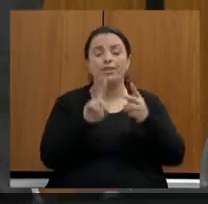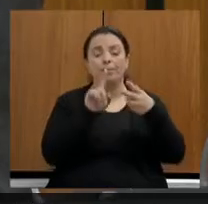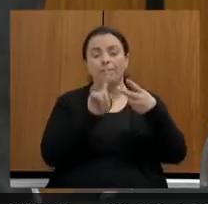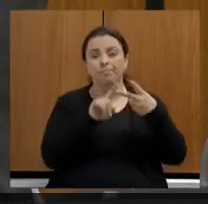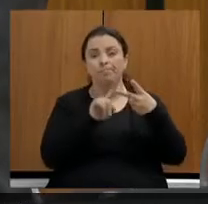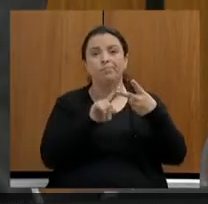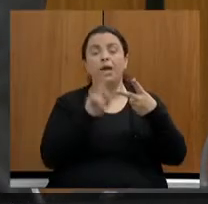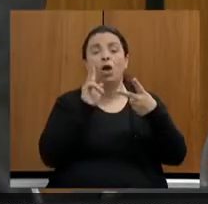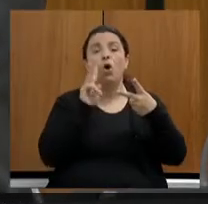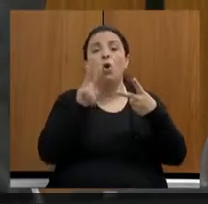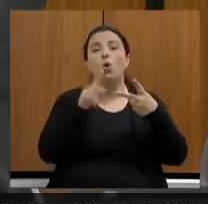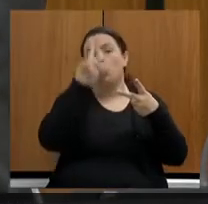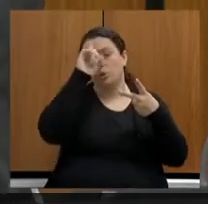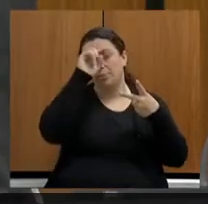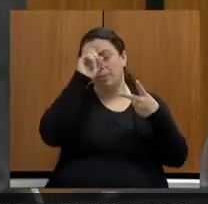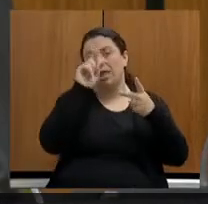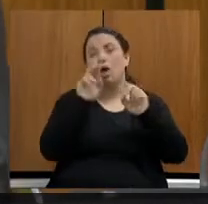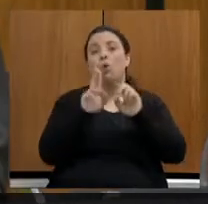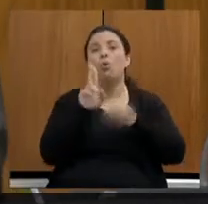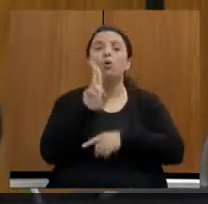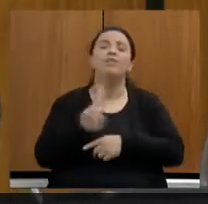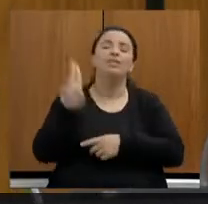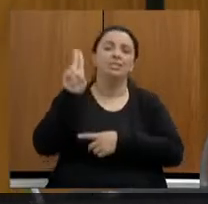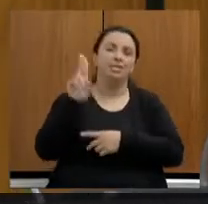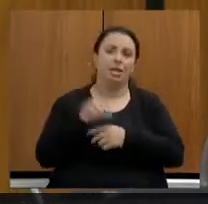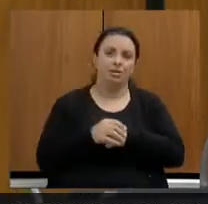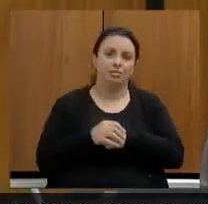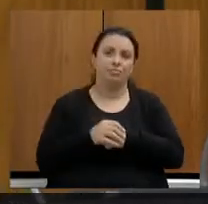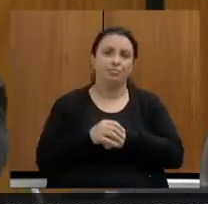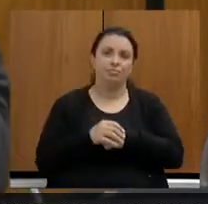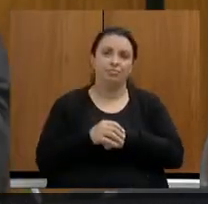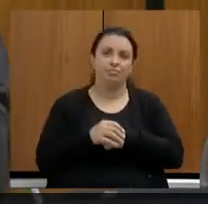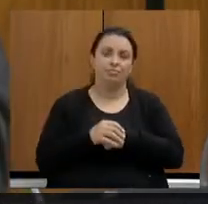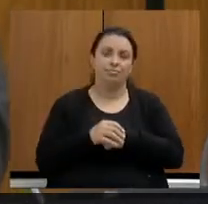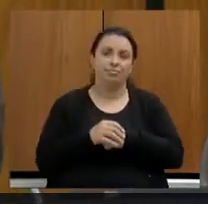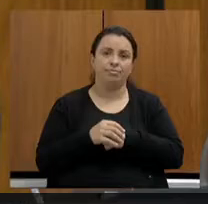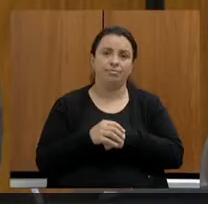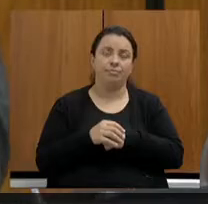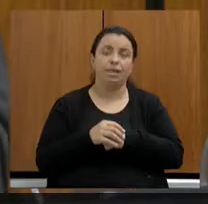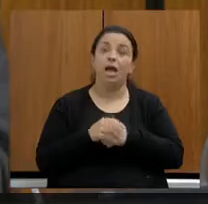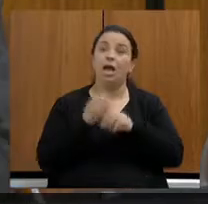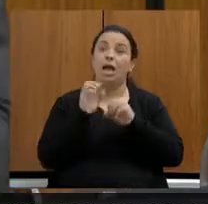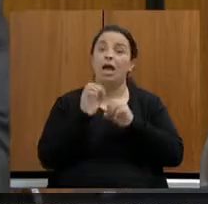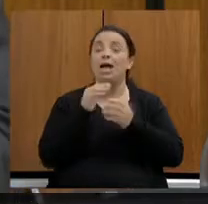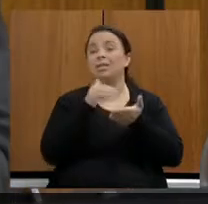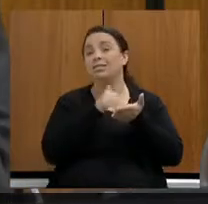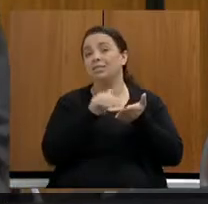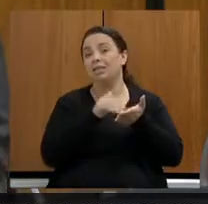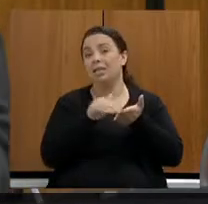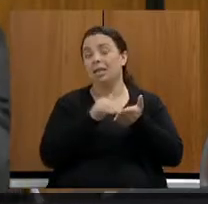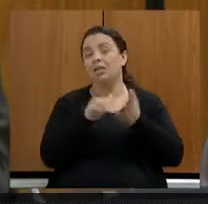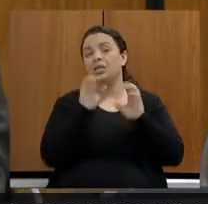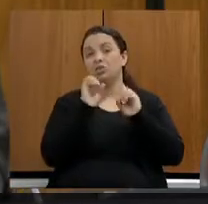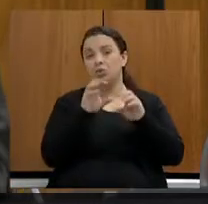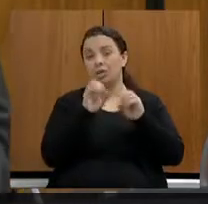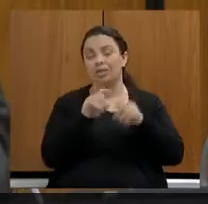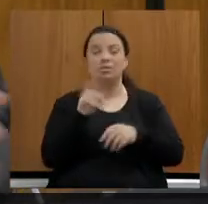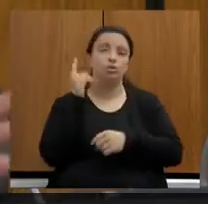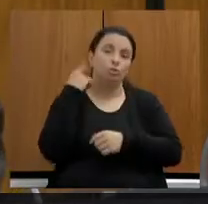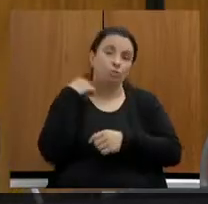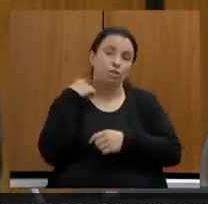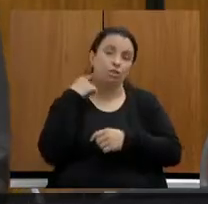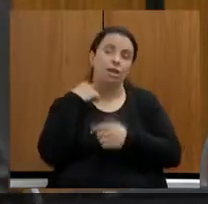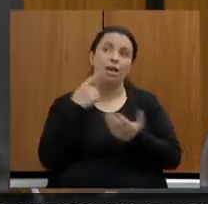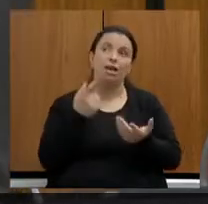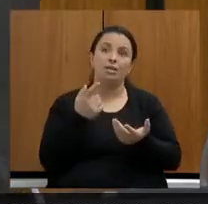Hospital Universitário a educação a Secretaria de Educação de Minas Gerais